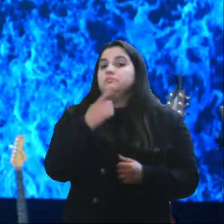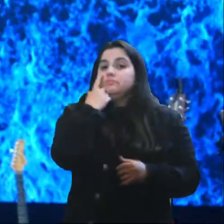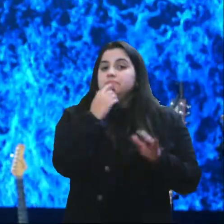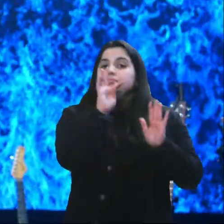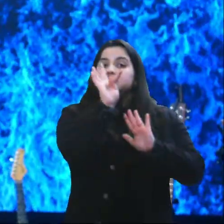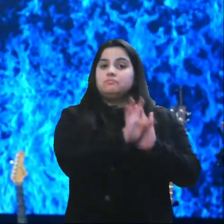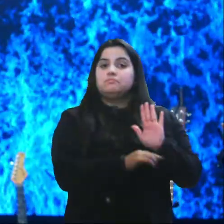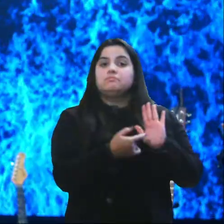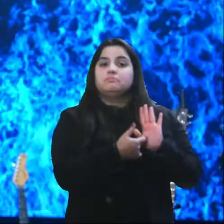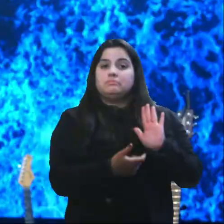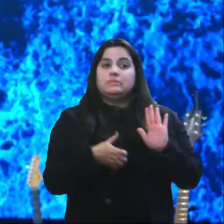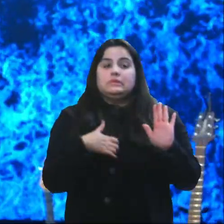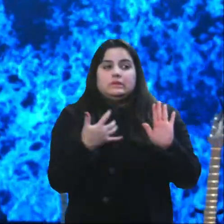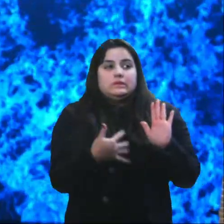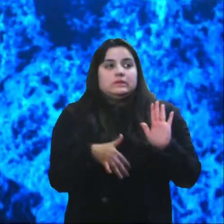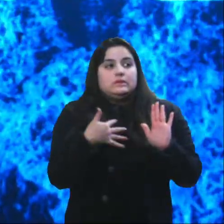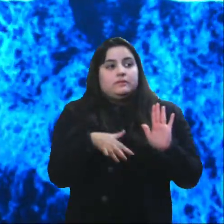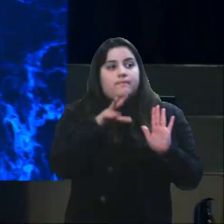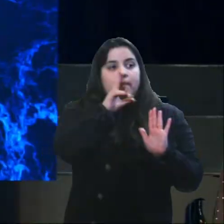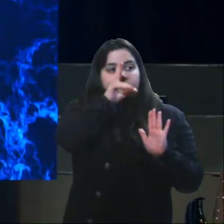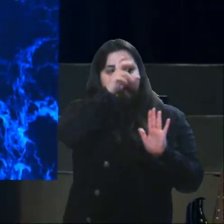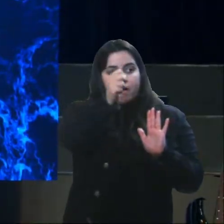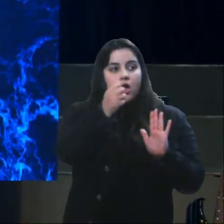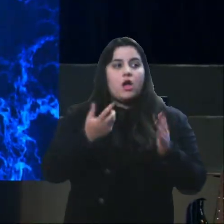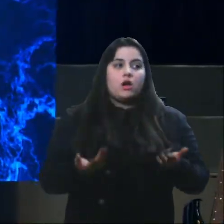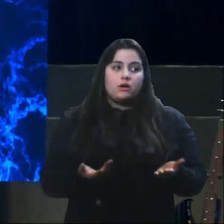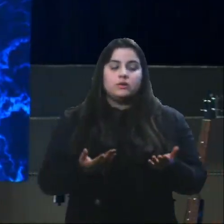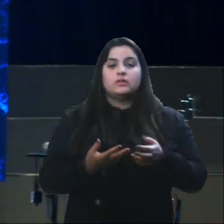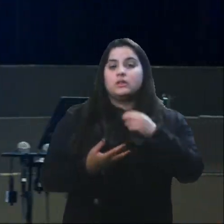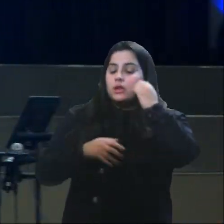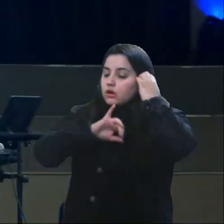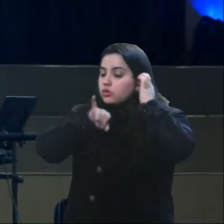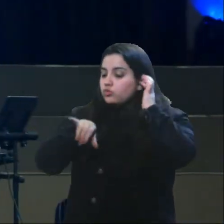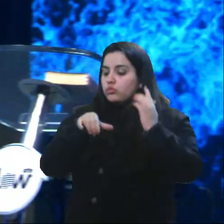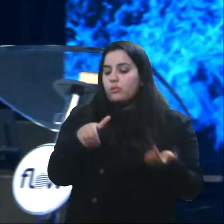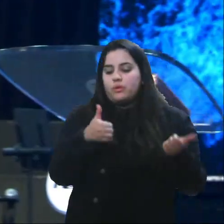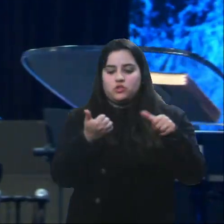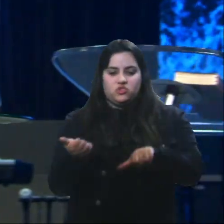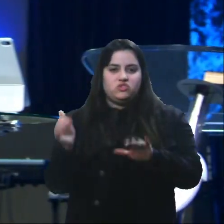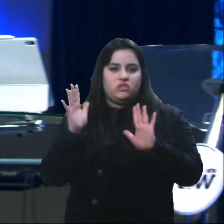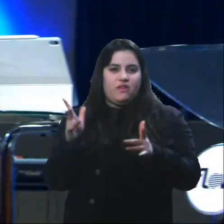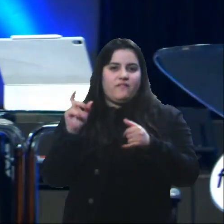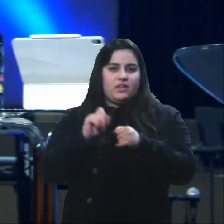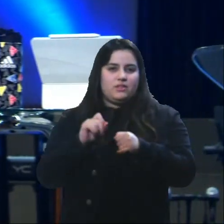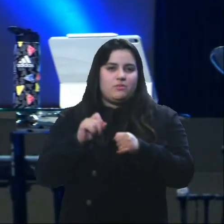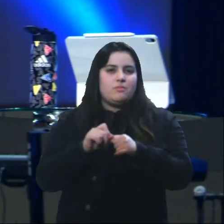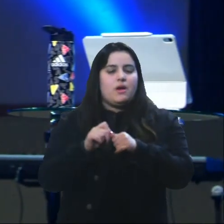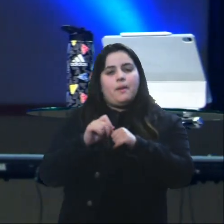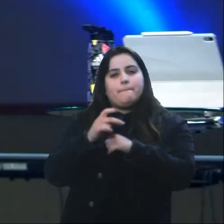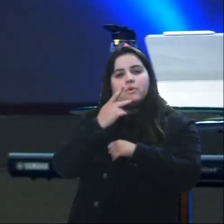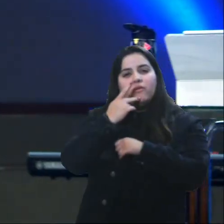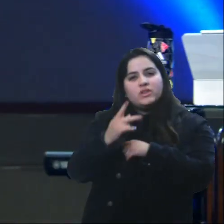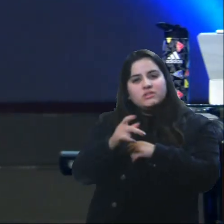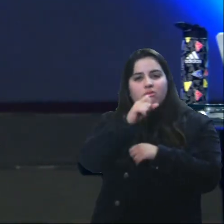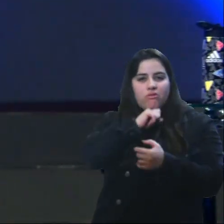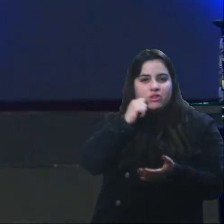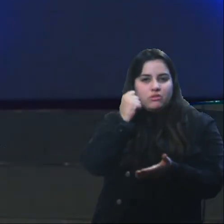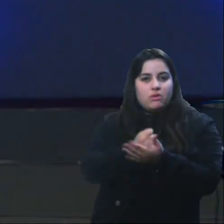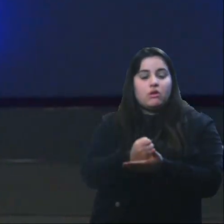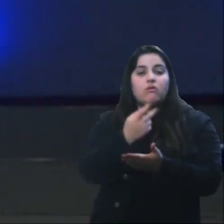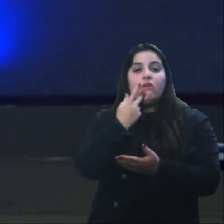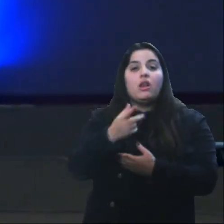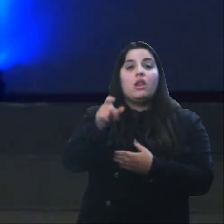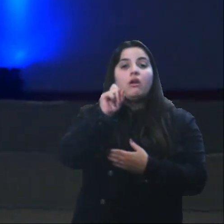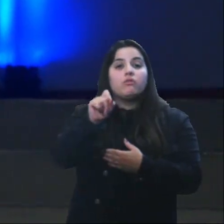forte. João Batista estava cumprindo uma profecia do Antigo Testamento que dizia que antes do Messias vir,